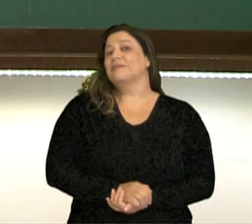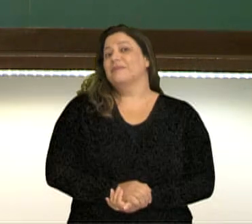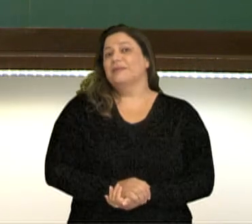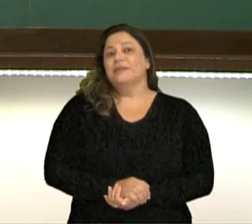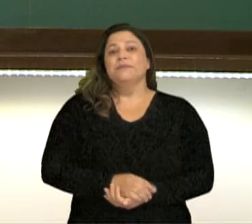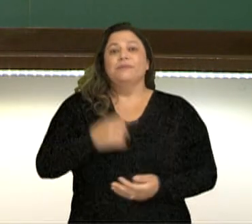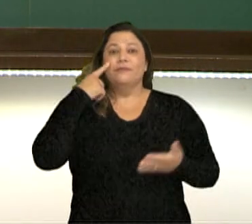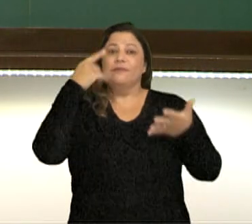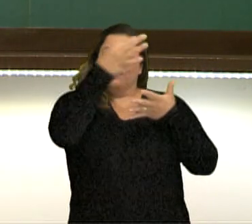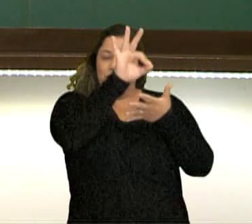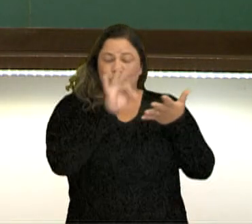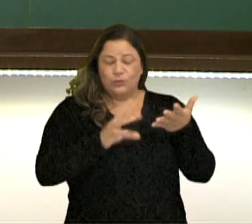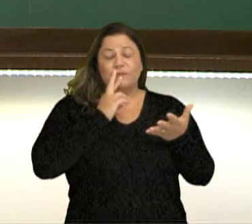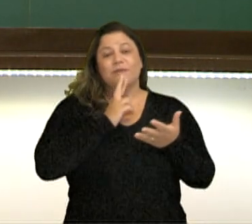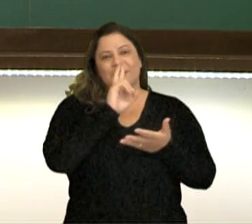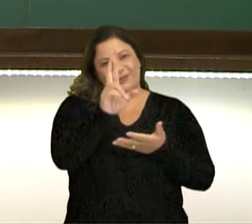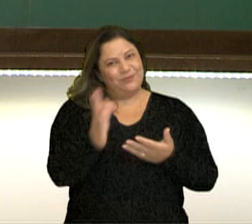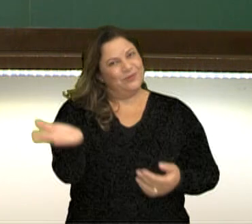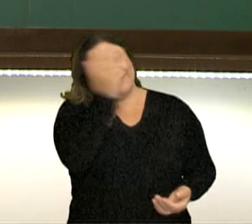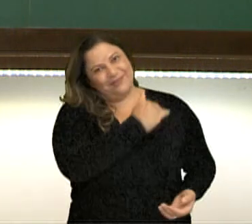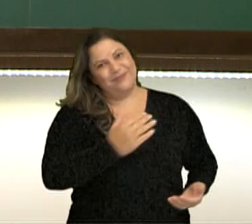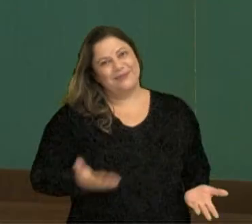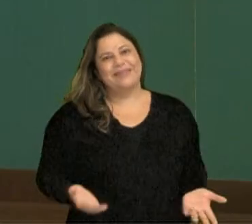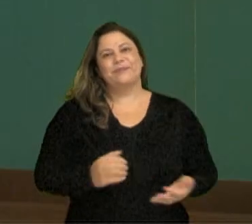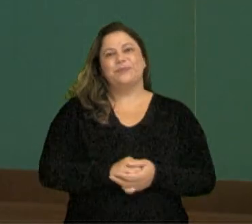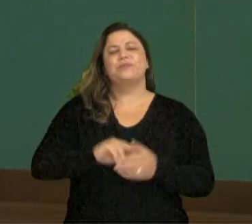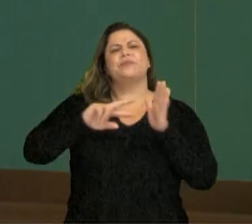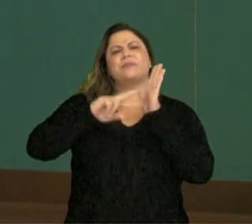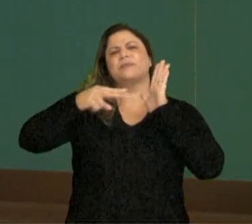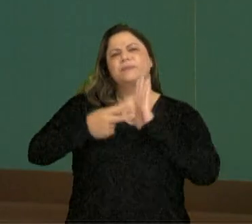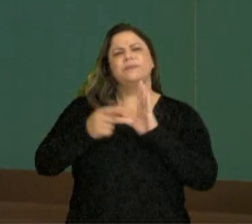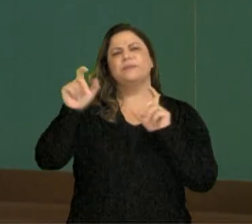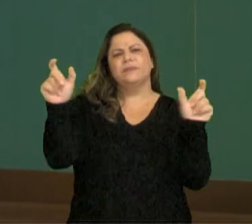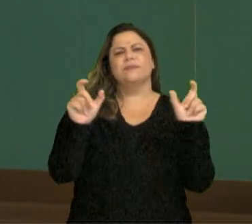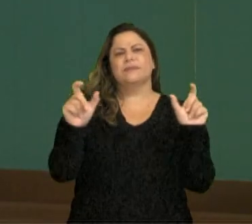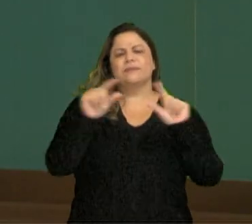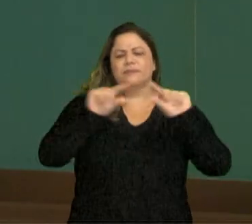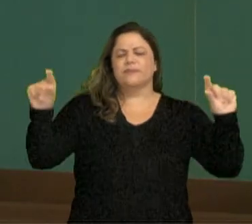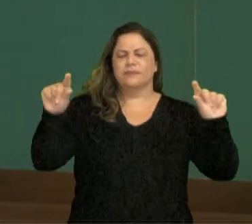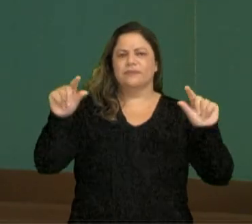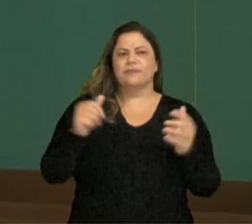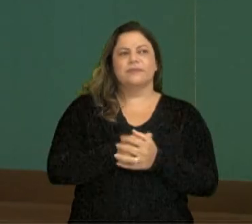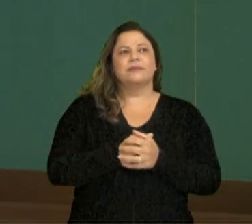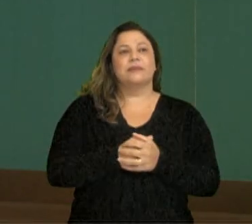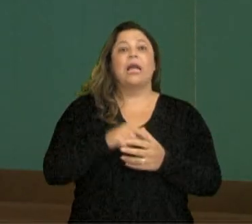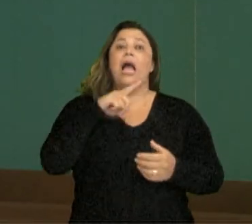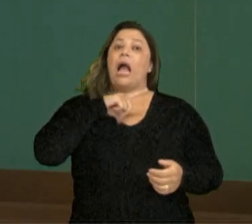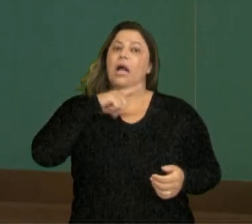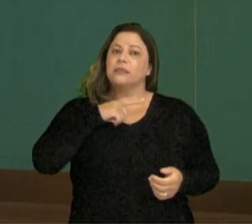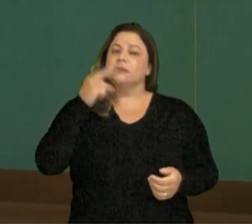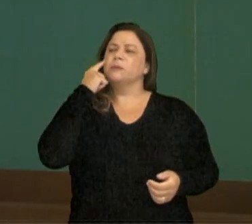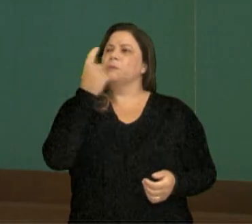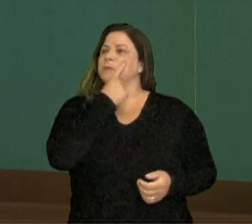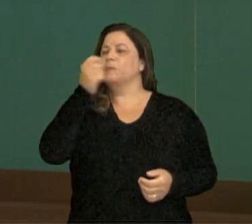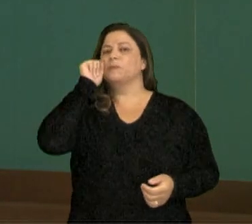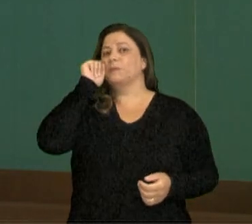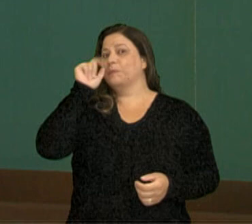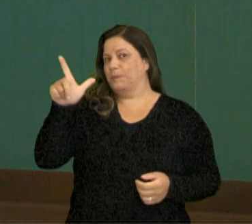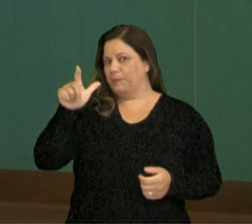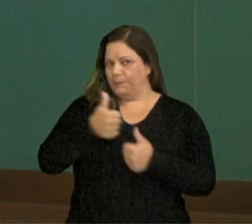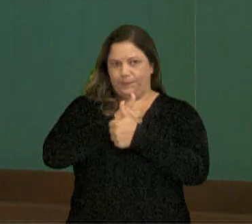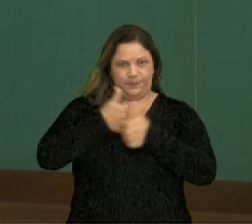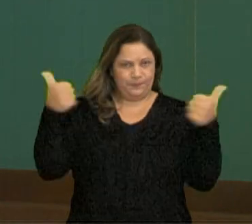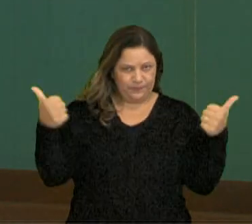Vamos conferir a resposta? Então vamos lá. Qual o significado da frase acima? Tem olhos azuis, ok. Blue eyes,